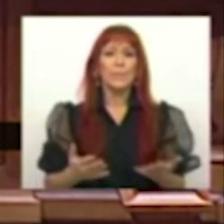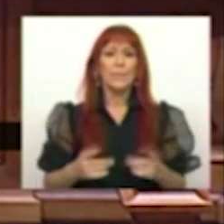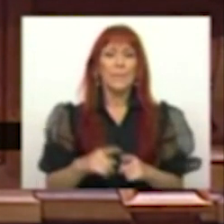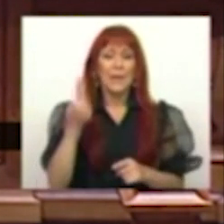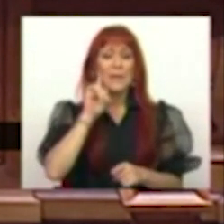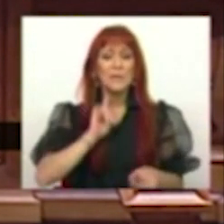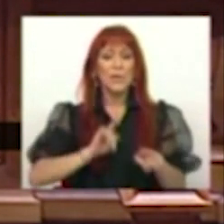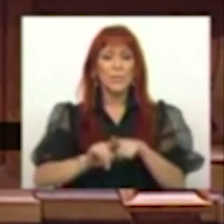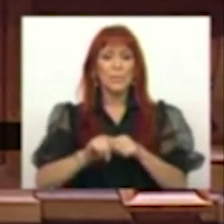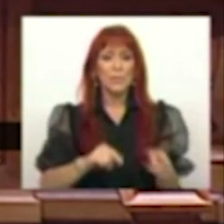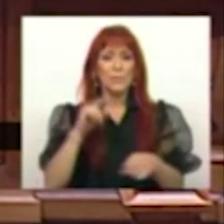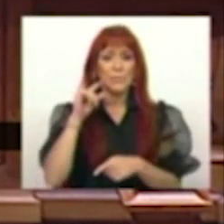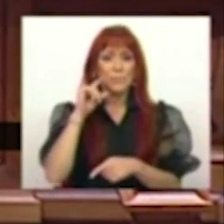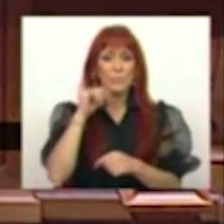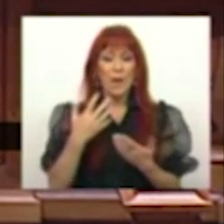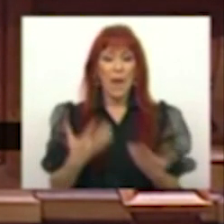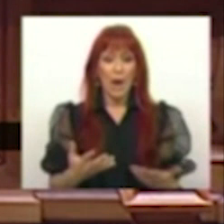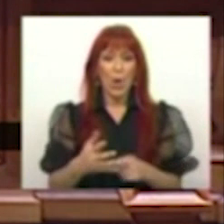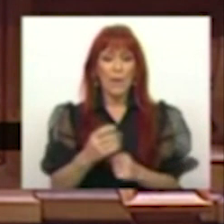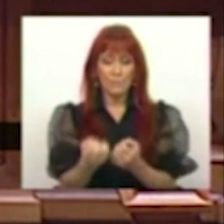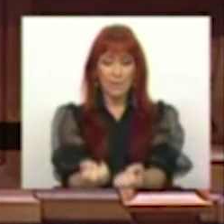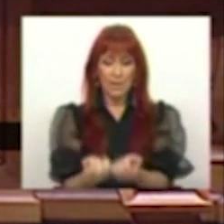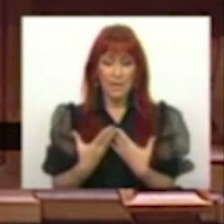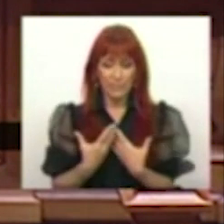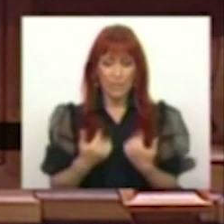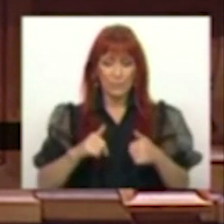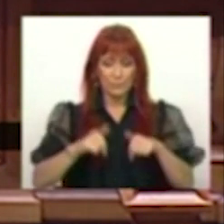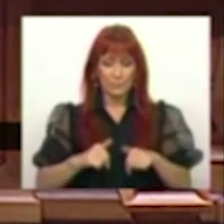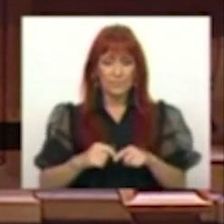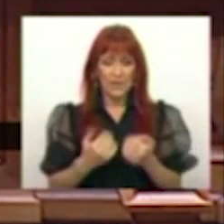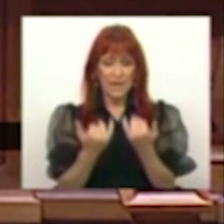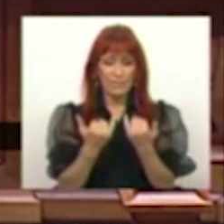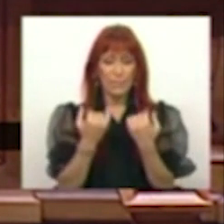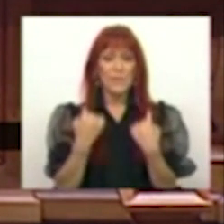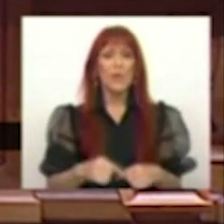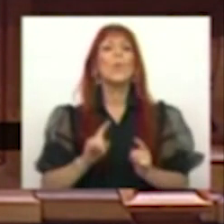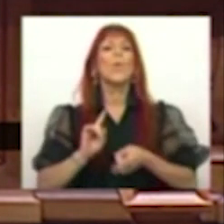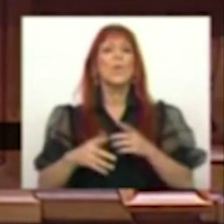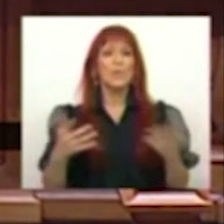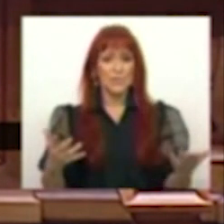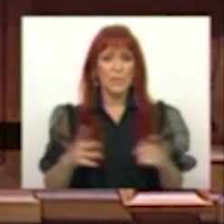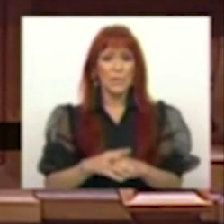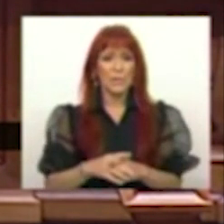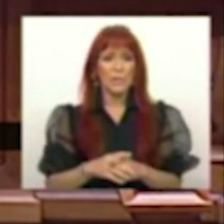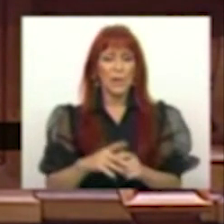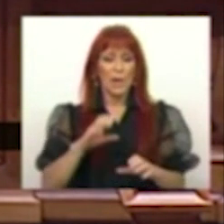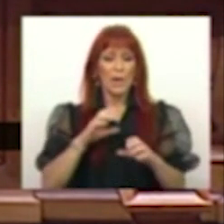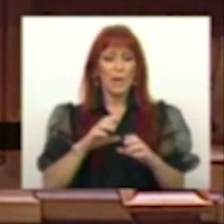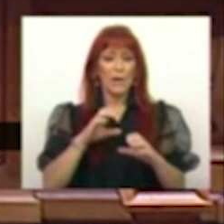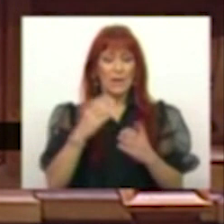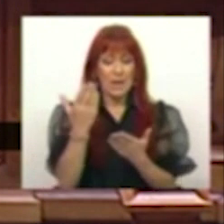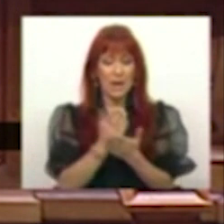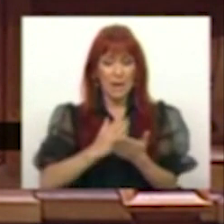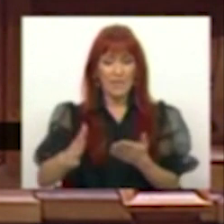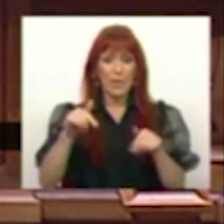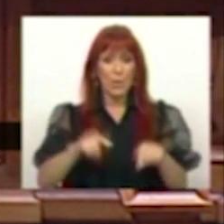e a senhora deputada acabou de enviar a informação de que a comunicação de que a partir